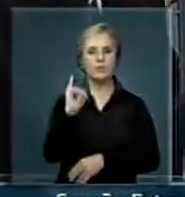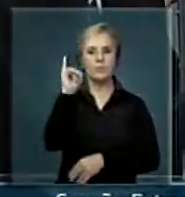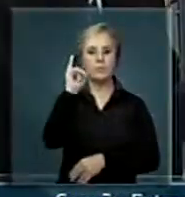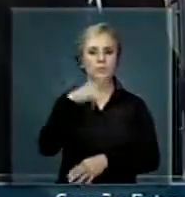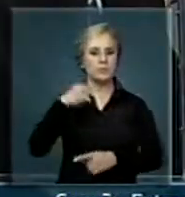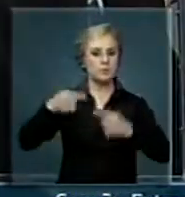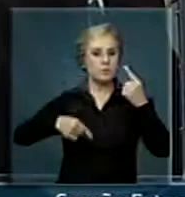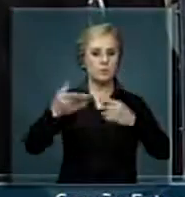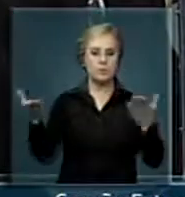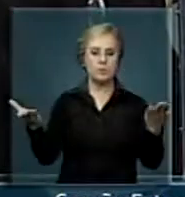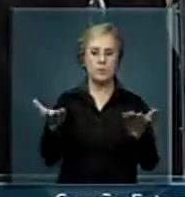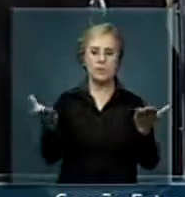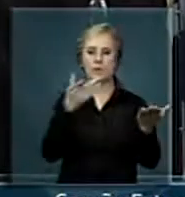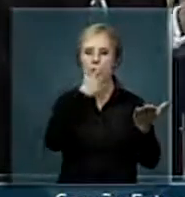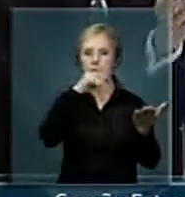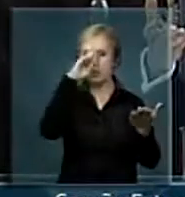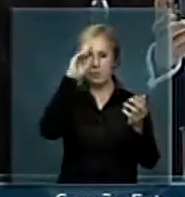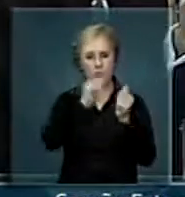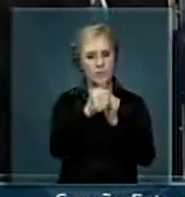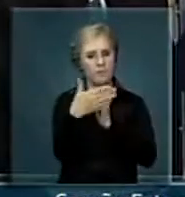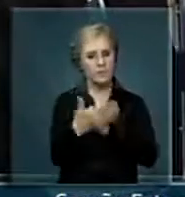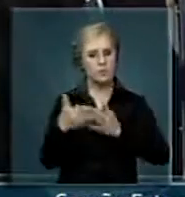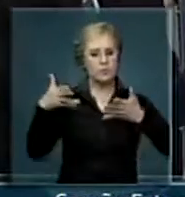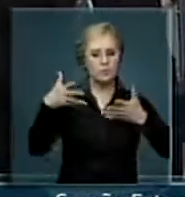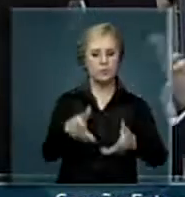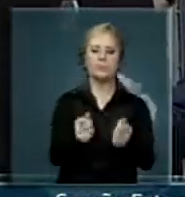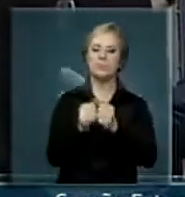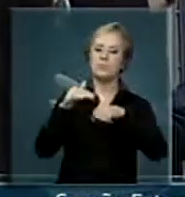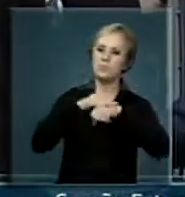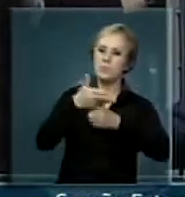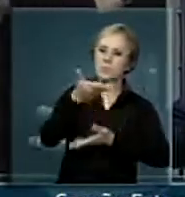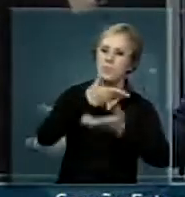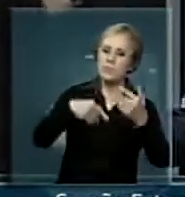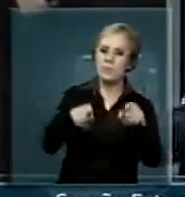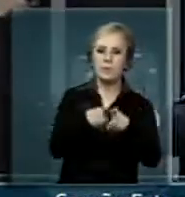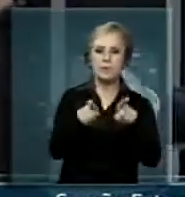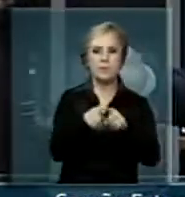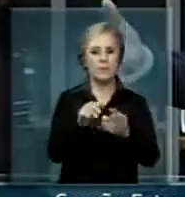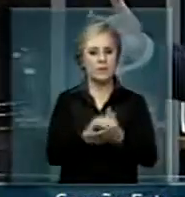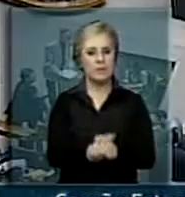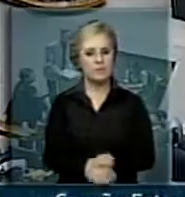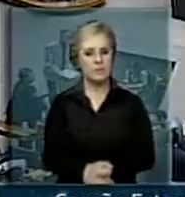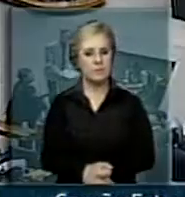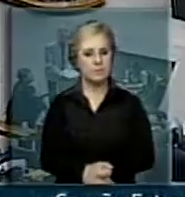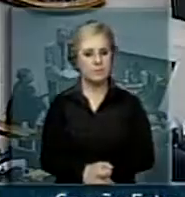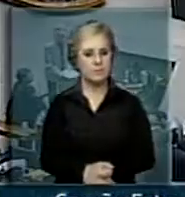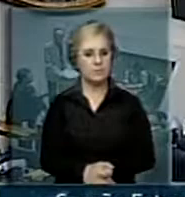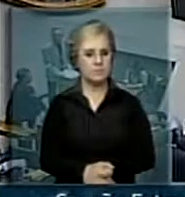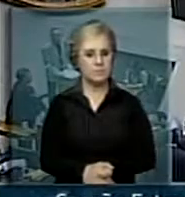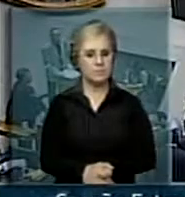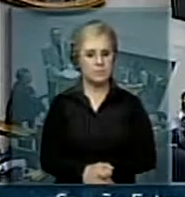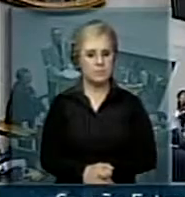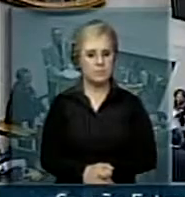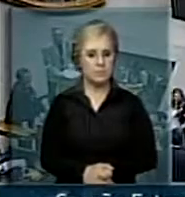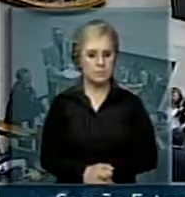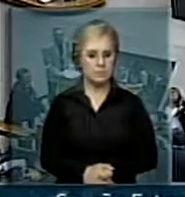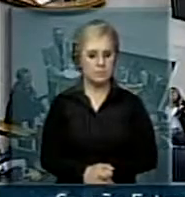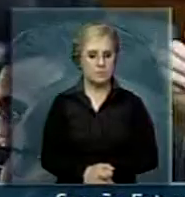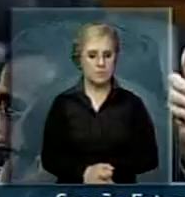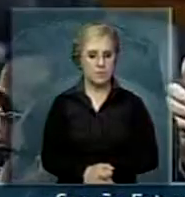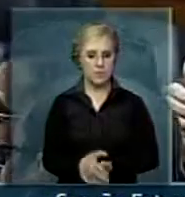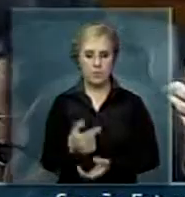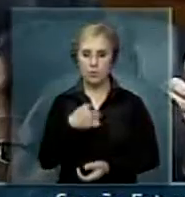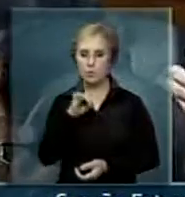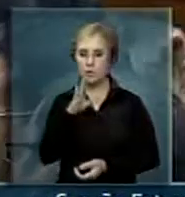até agora desse tema, Vossa Excelência estava aqui acompanhando, participando. E inclusive, senhor presidente, eu tomei conhecimento apenas